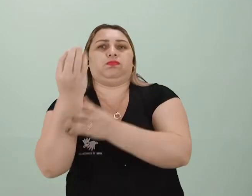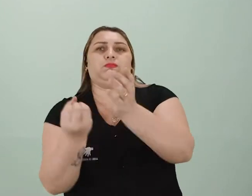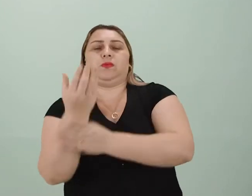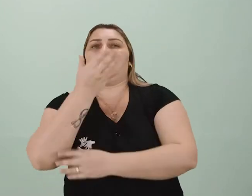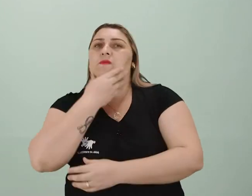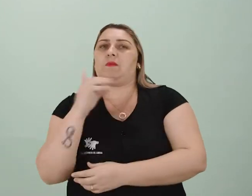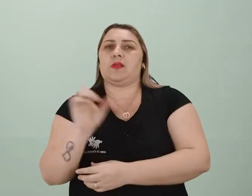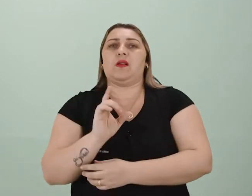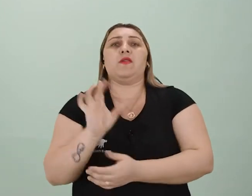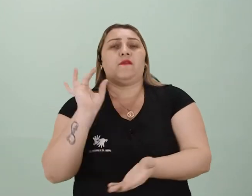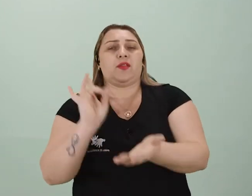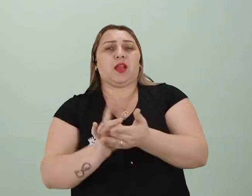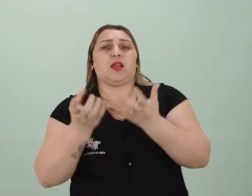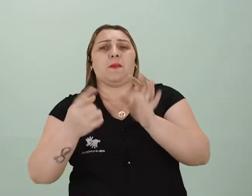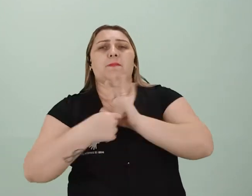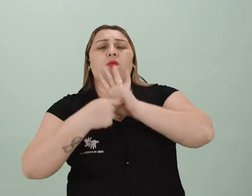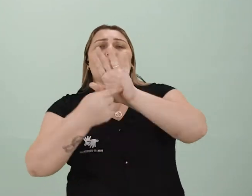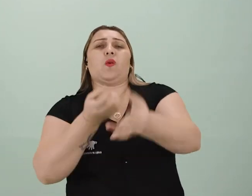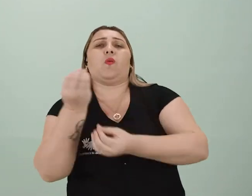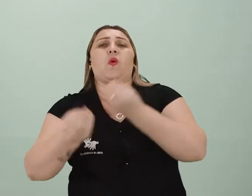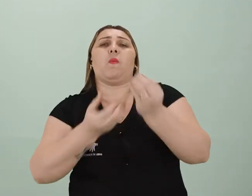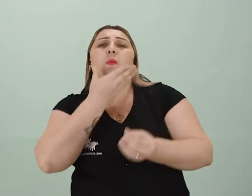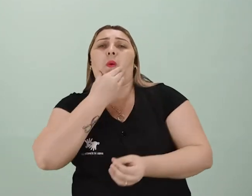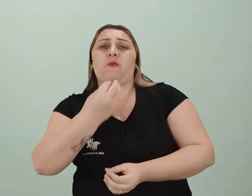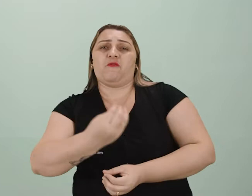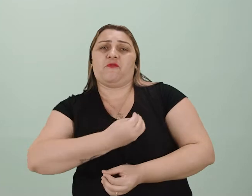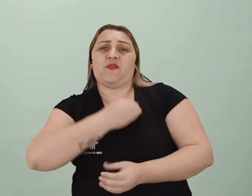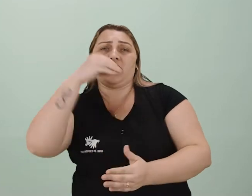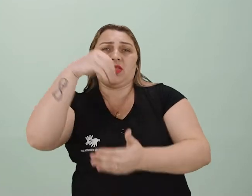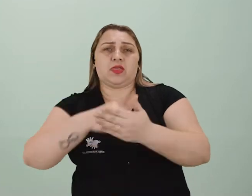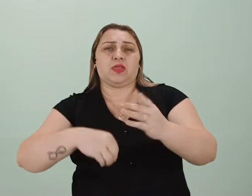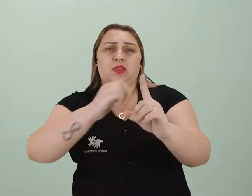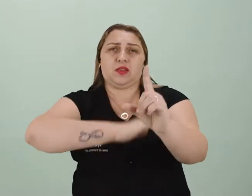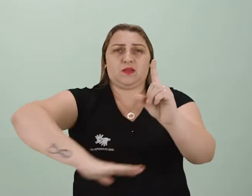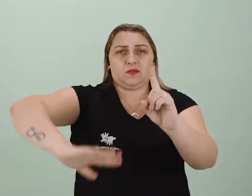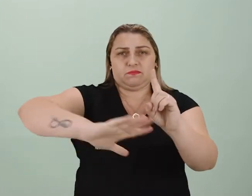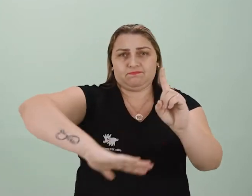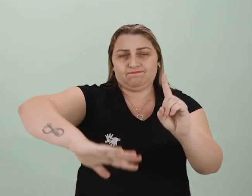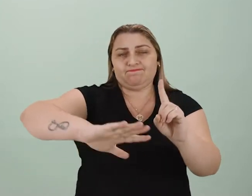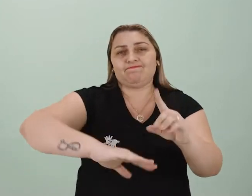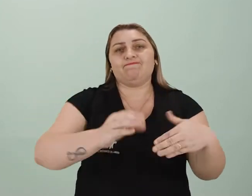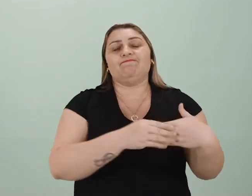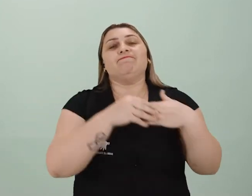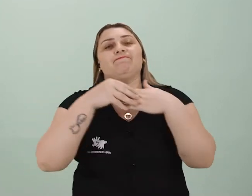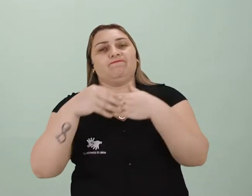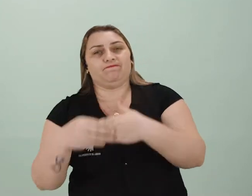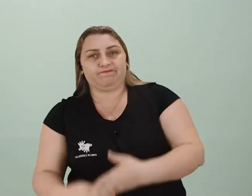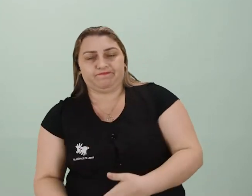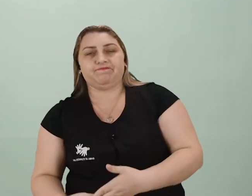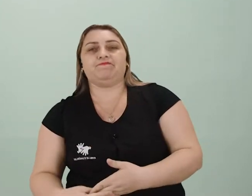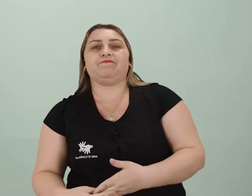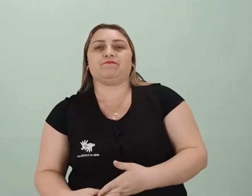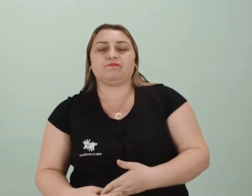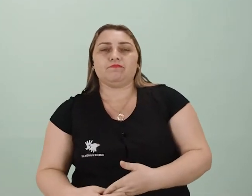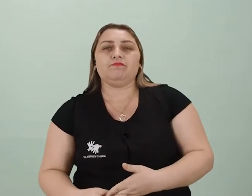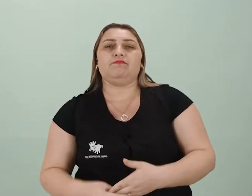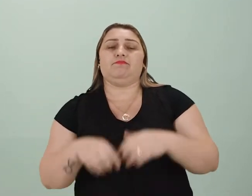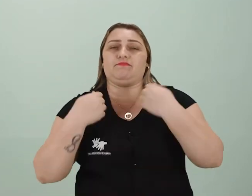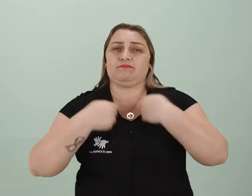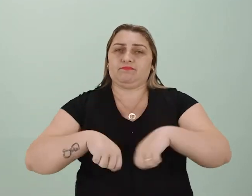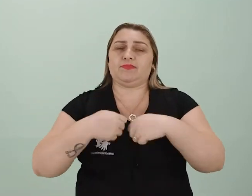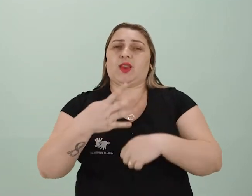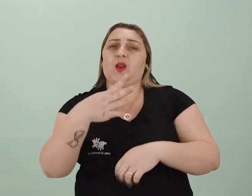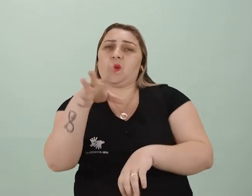Na realidade, ele quer mostrar como esse homem vive em sociedade. E ele traz aí uma necessidade